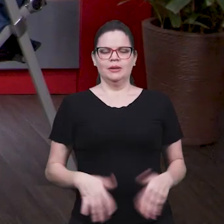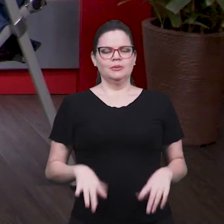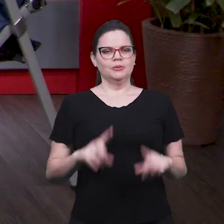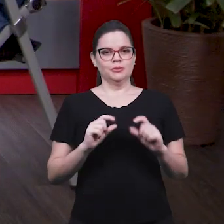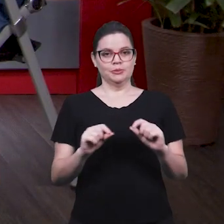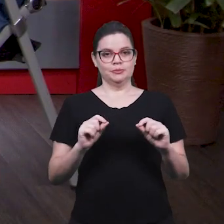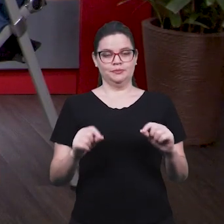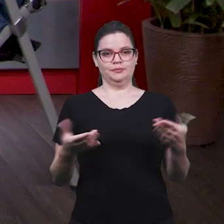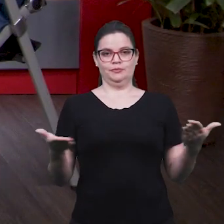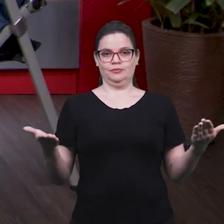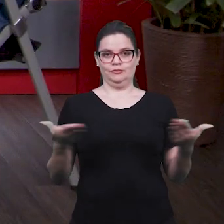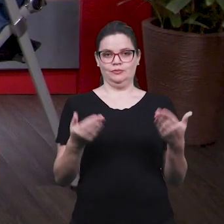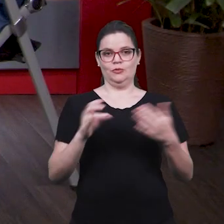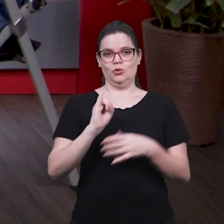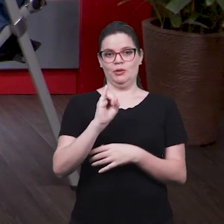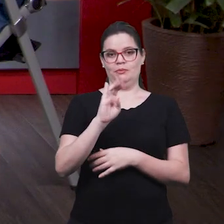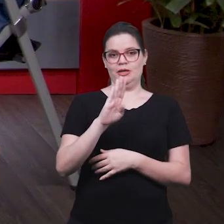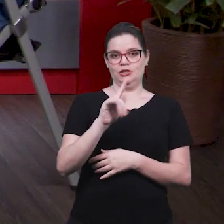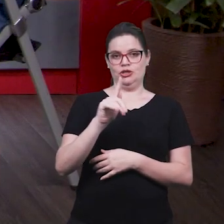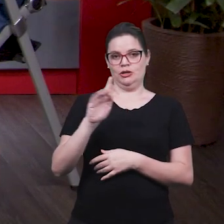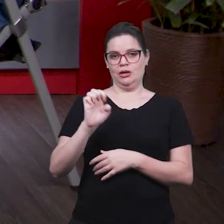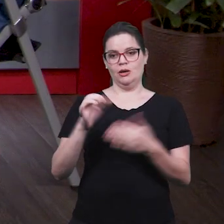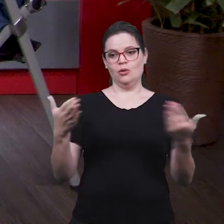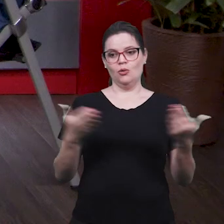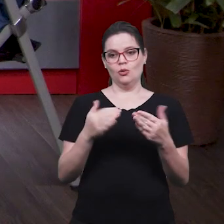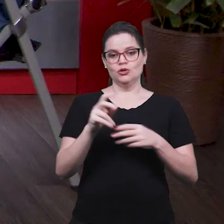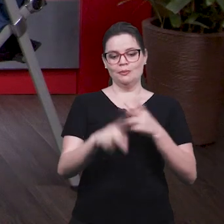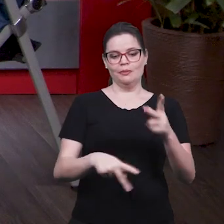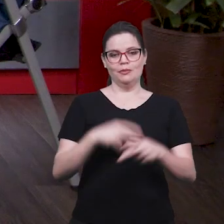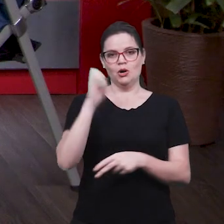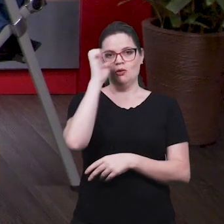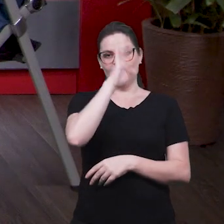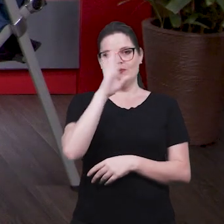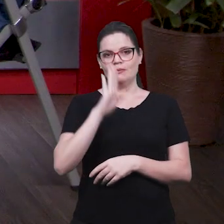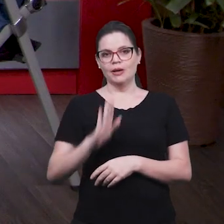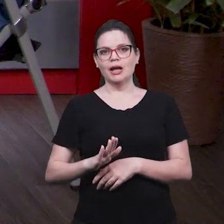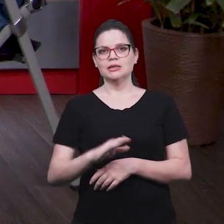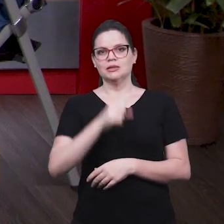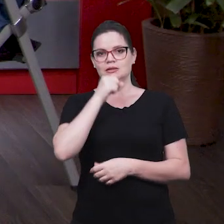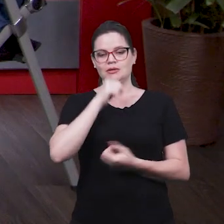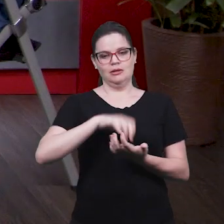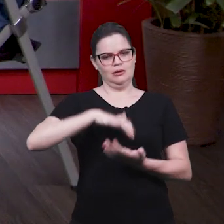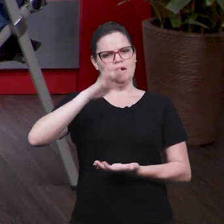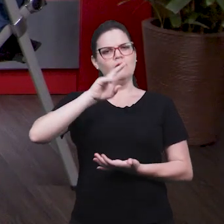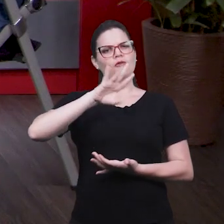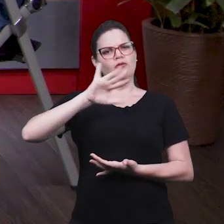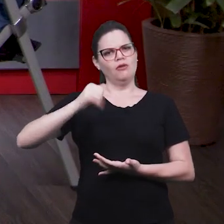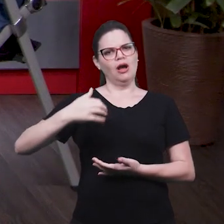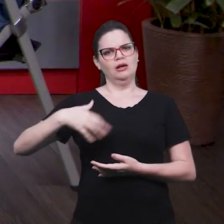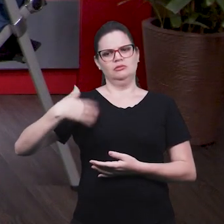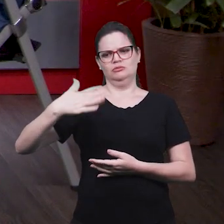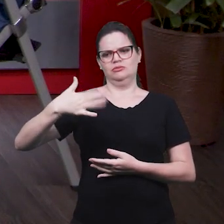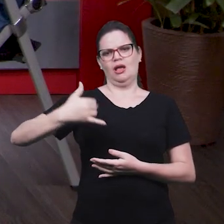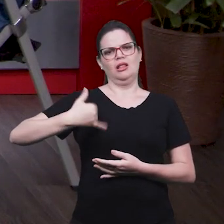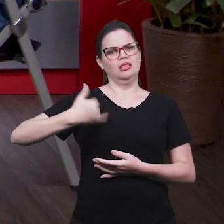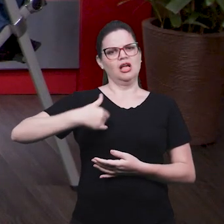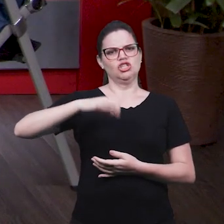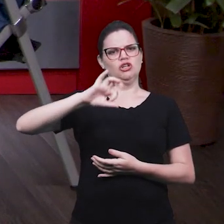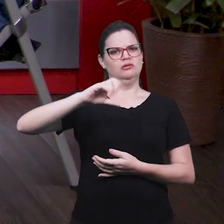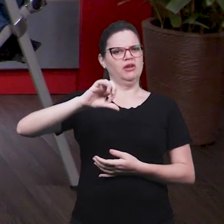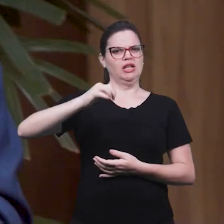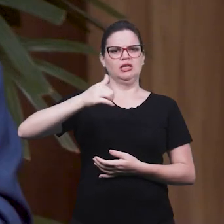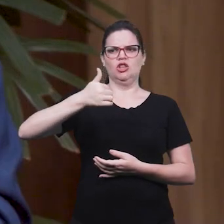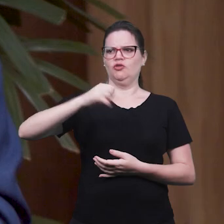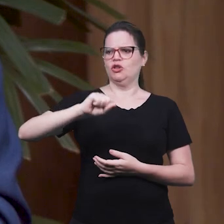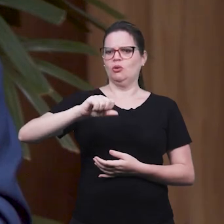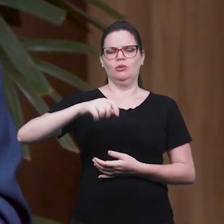né, de acordo, né, com as estatísticas do IBGE, né, a população brasileira ela tende a envelhecer, né? Então é necessário